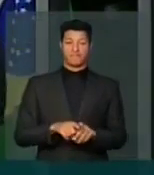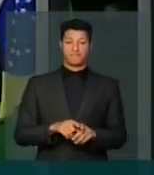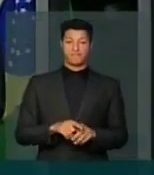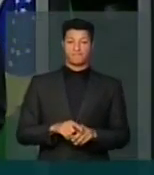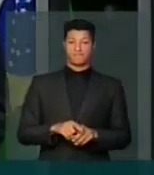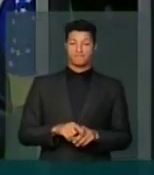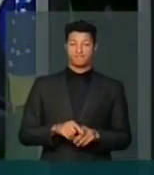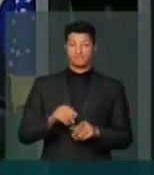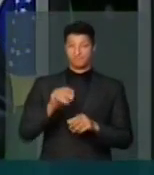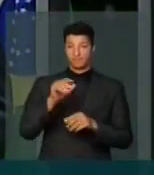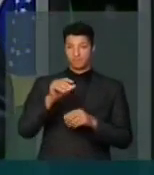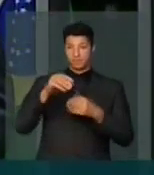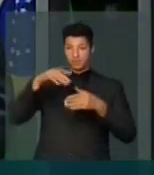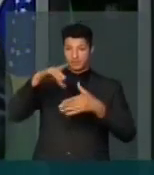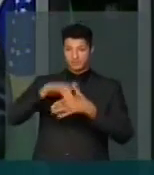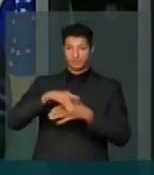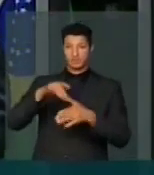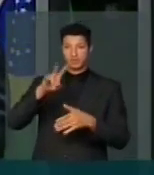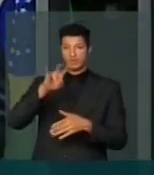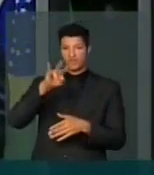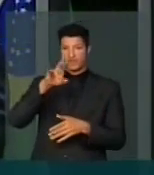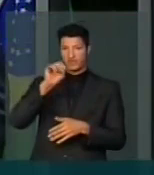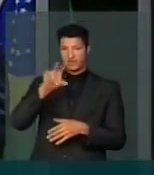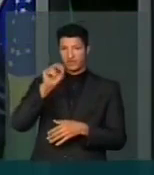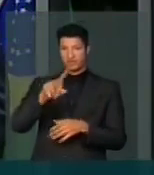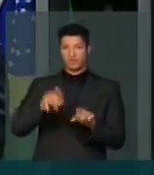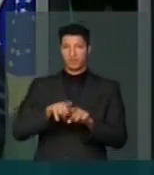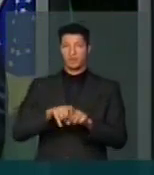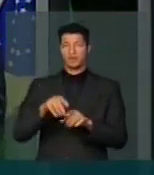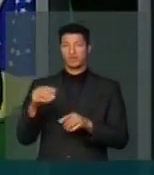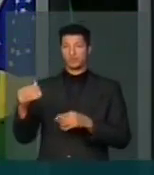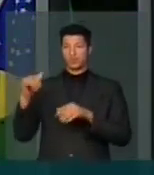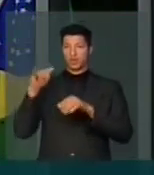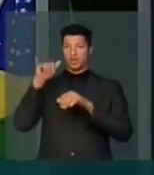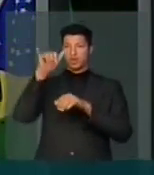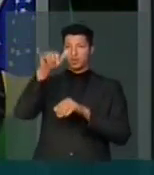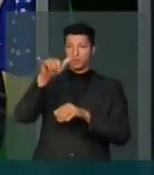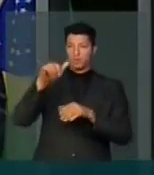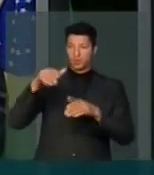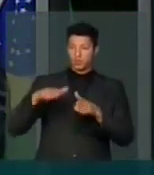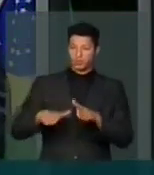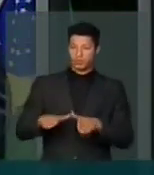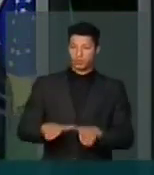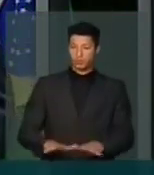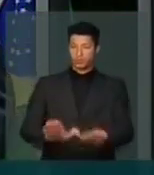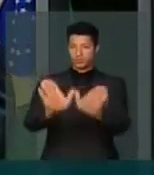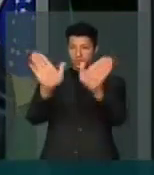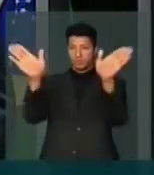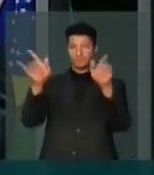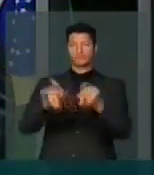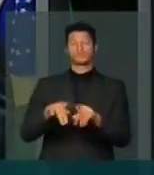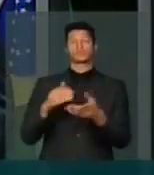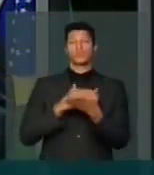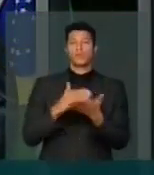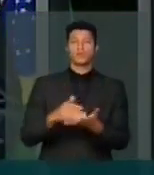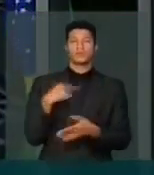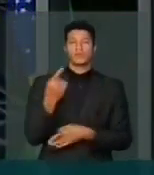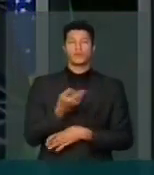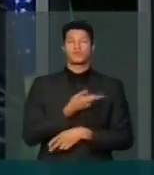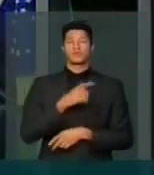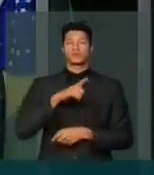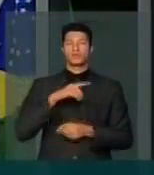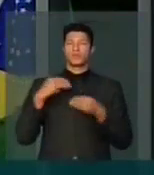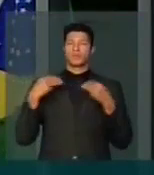o vírus também nas nossas entradas de portos e aeroportos. Estivemos ontem, no começo da tarde, no